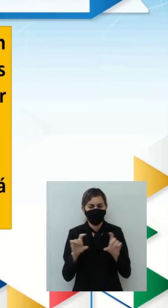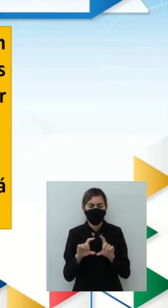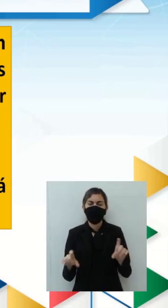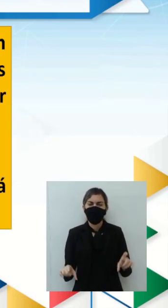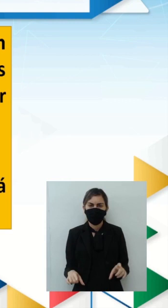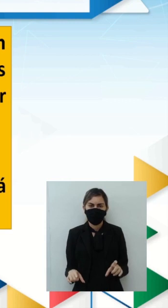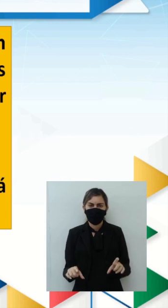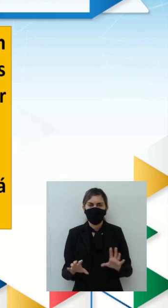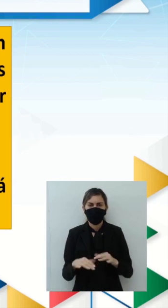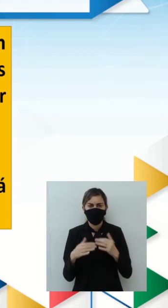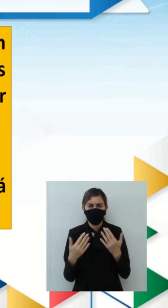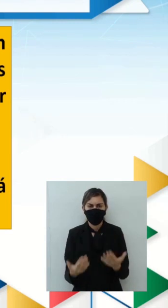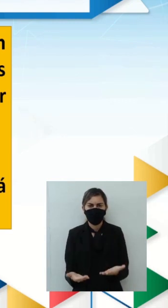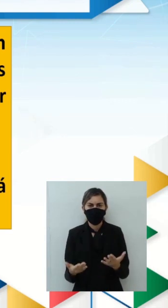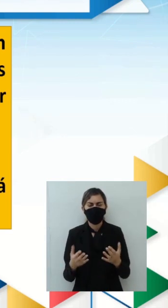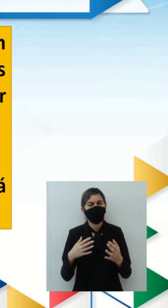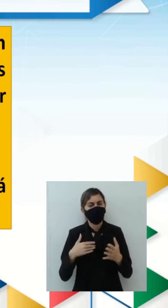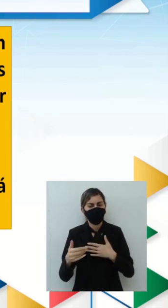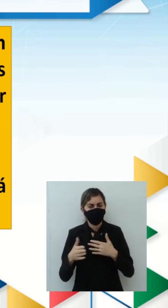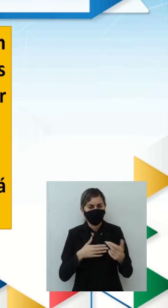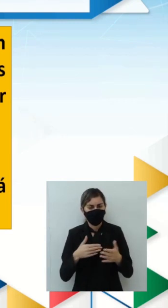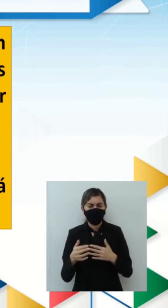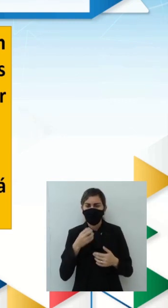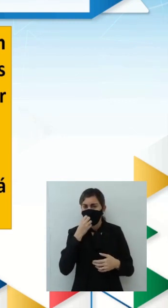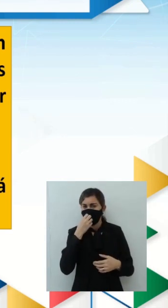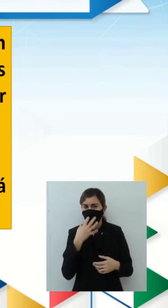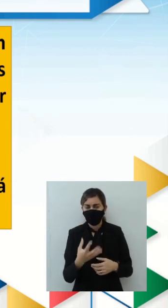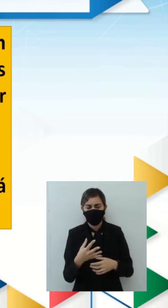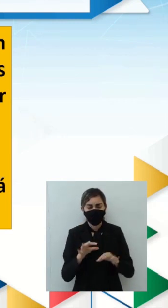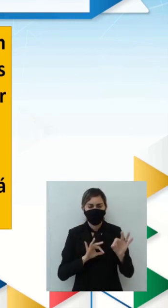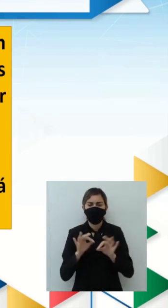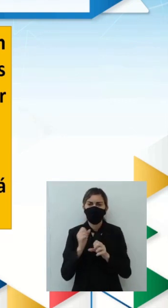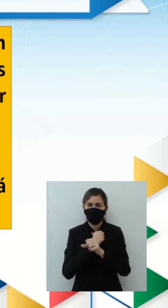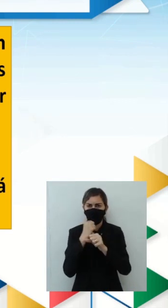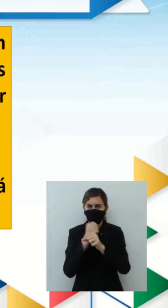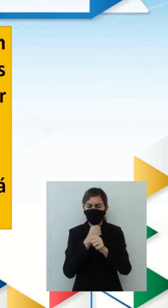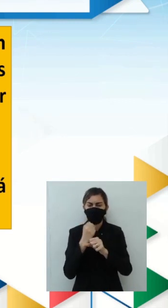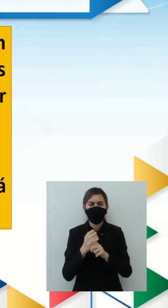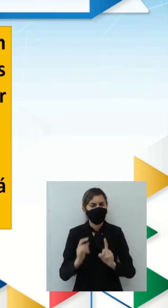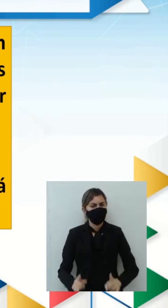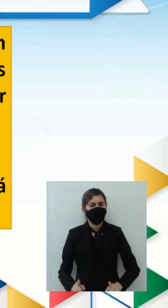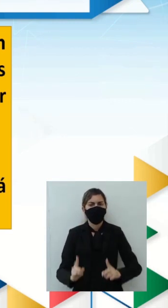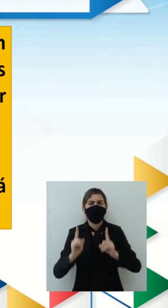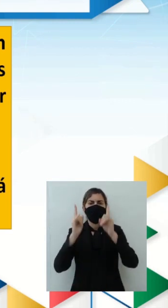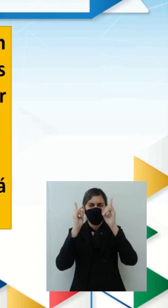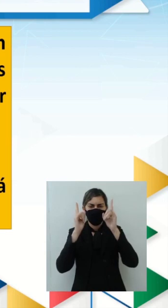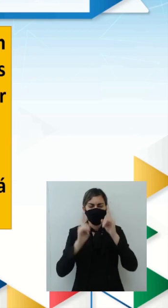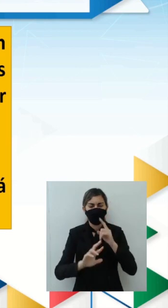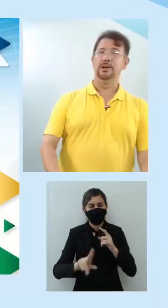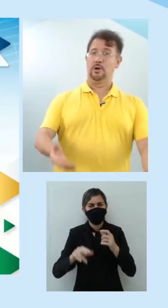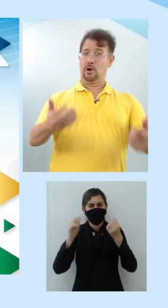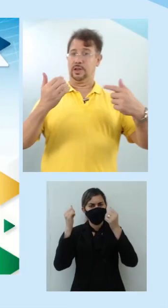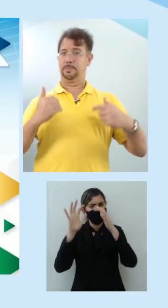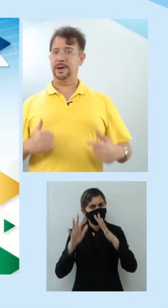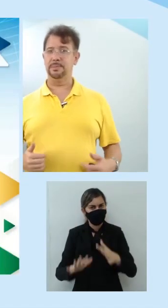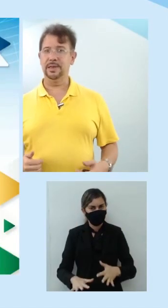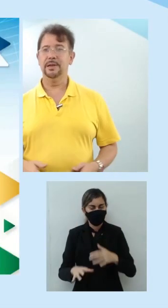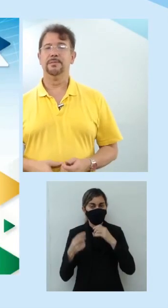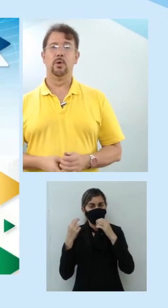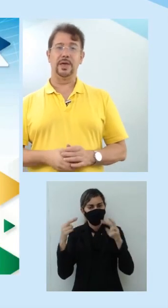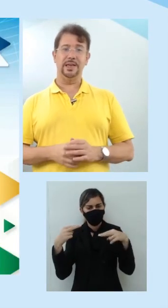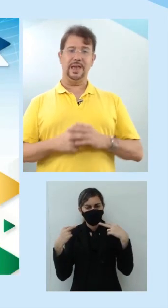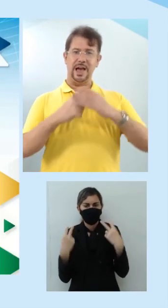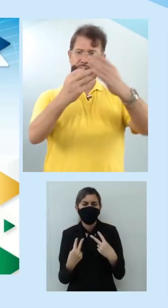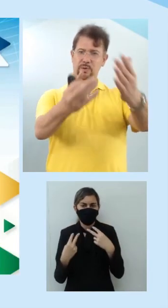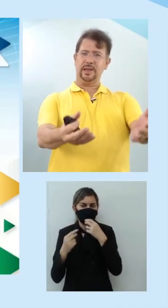adequada. Assim, como qualquer boa construção, terá uma boa estrutura para não desabar. Olhando para mim,